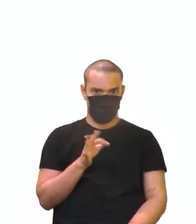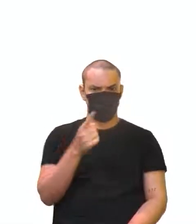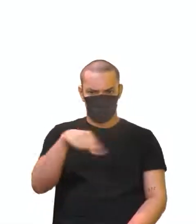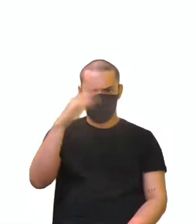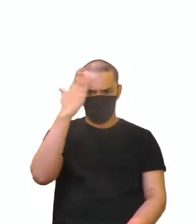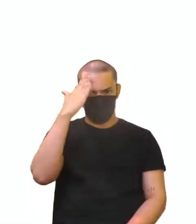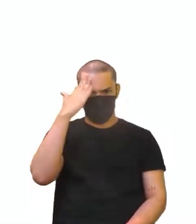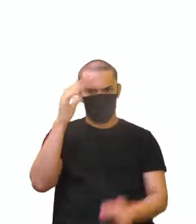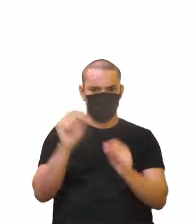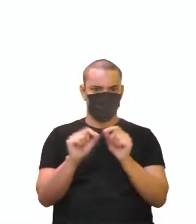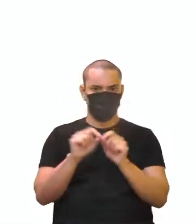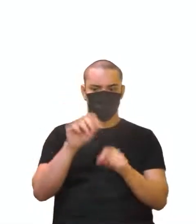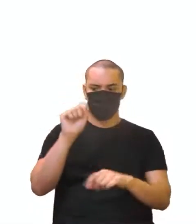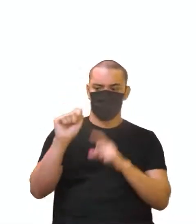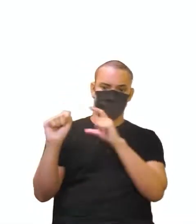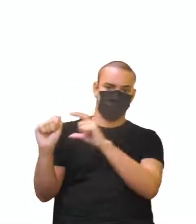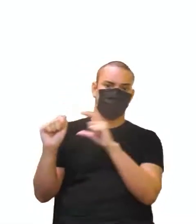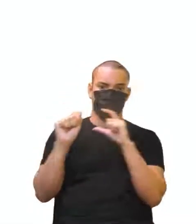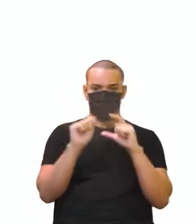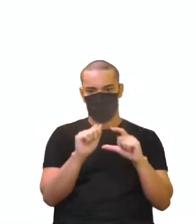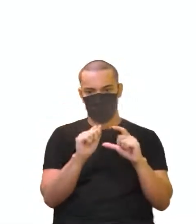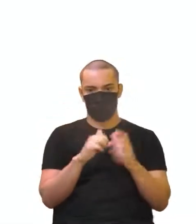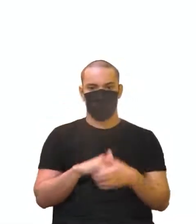esse, com azinho, vai dar